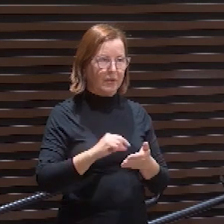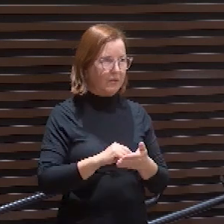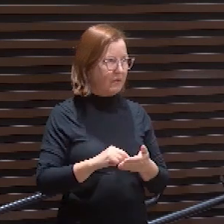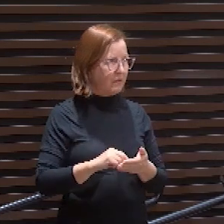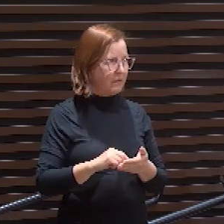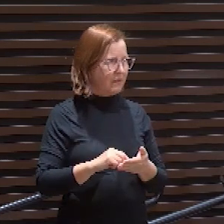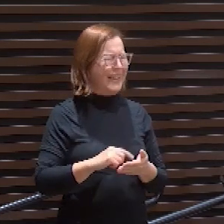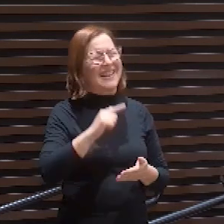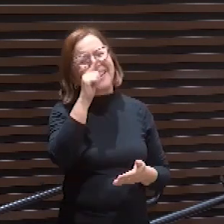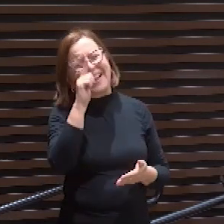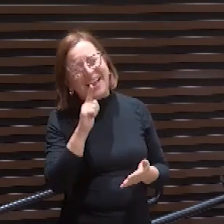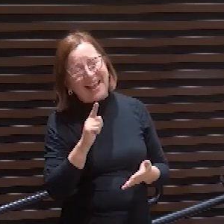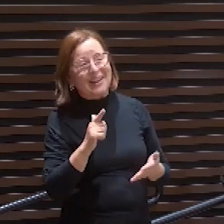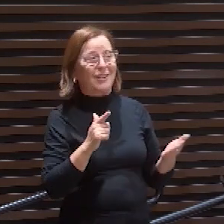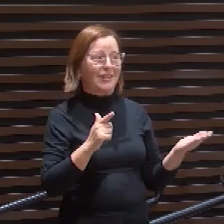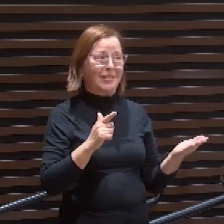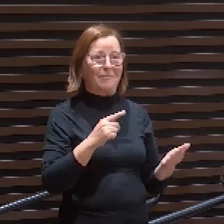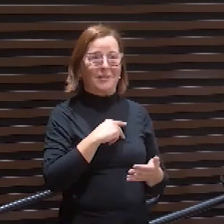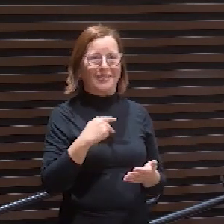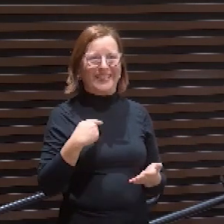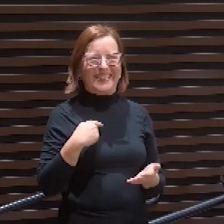15.